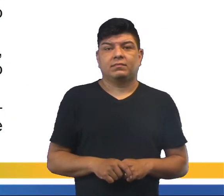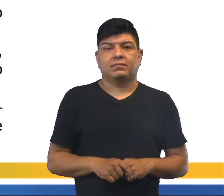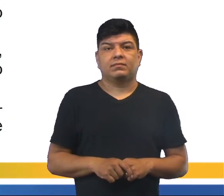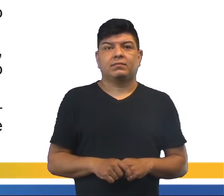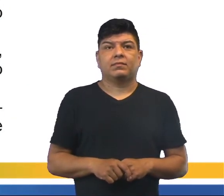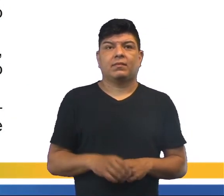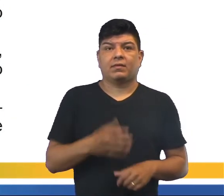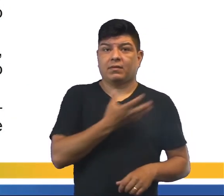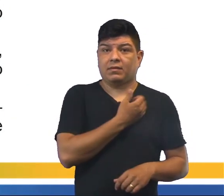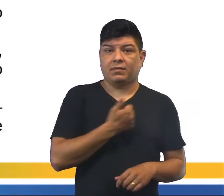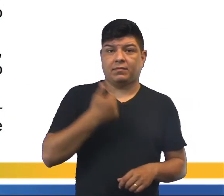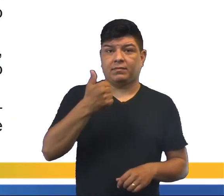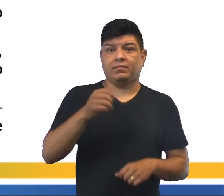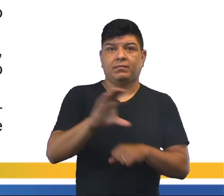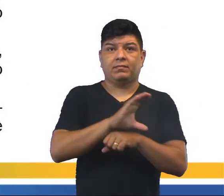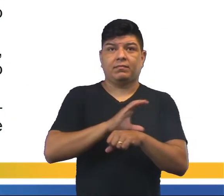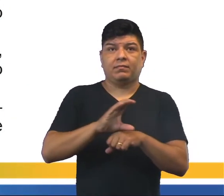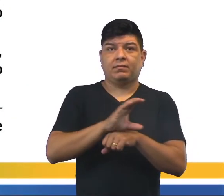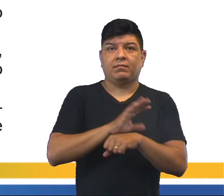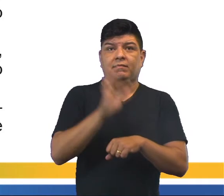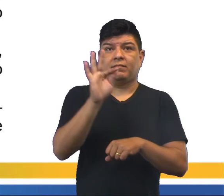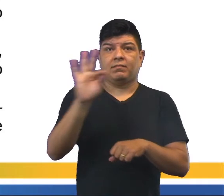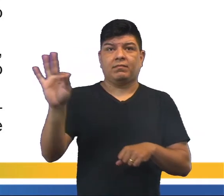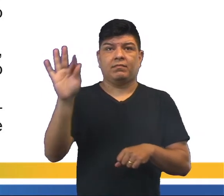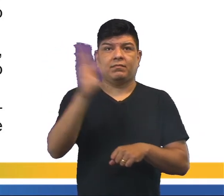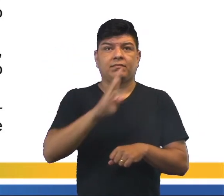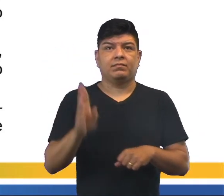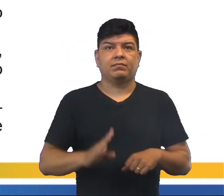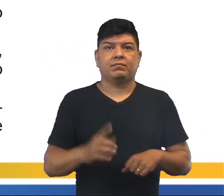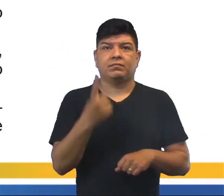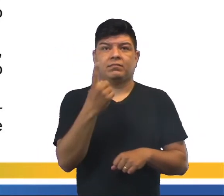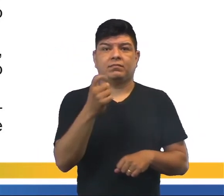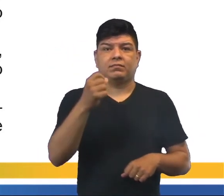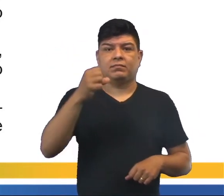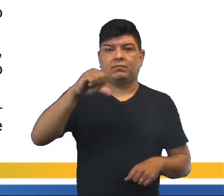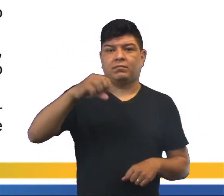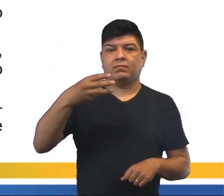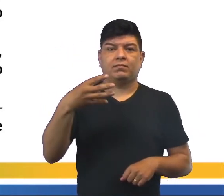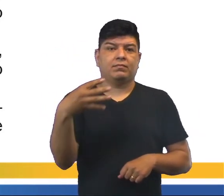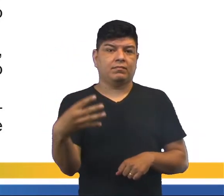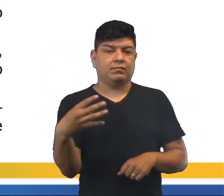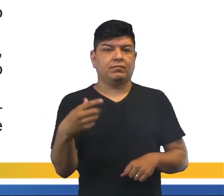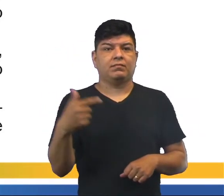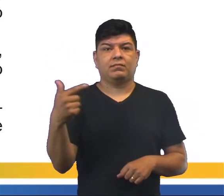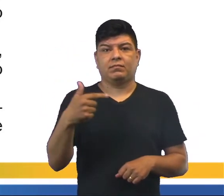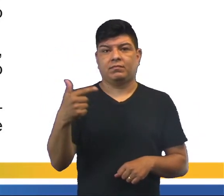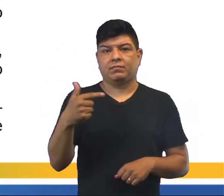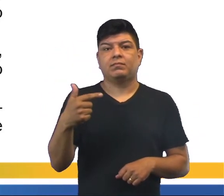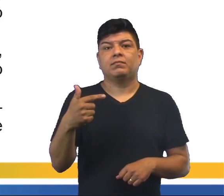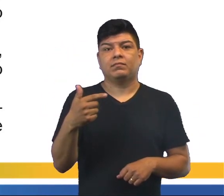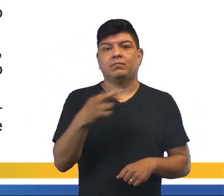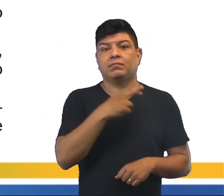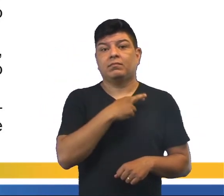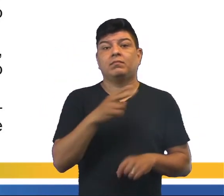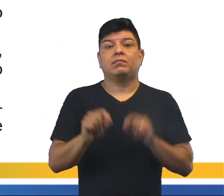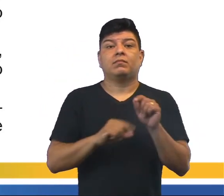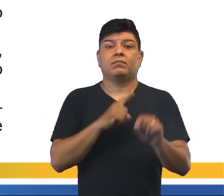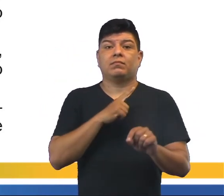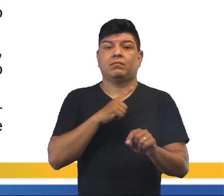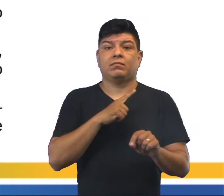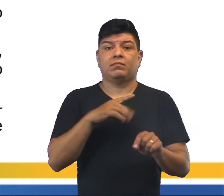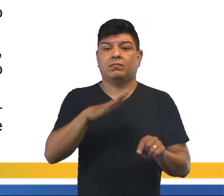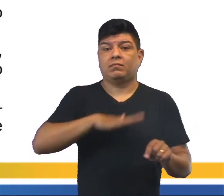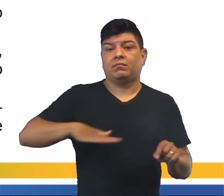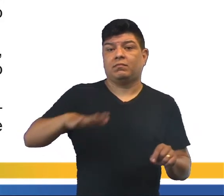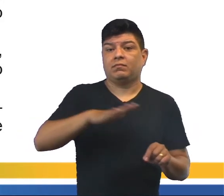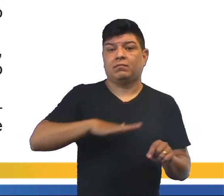1. A Constituição Federal Brasileira de 1934, a segunda da República, Manteve a base liberal